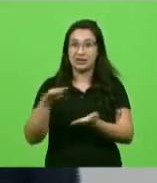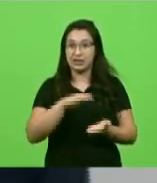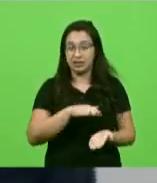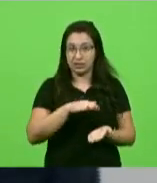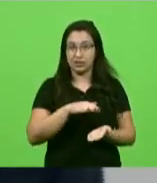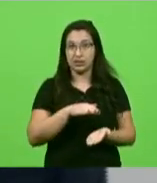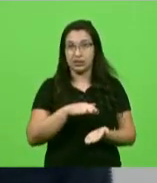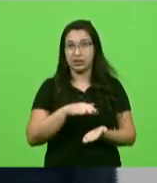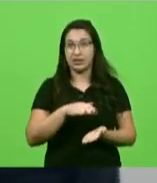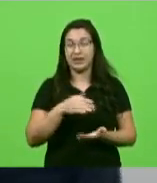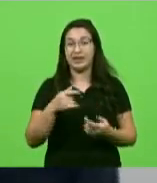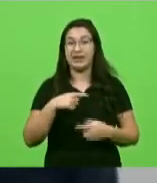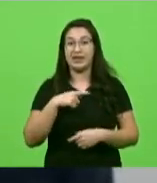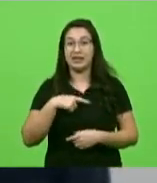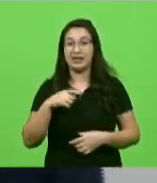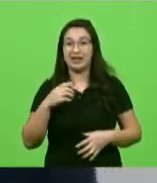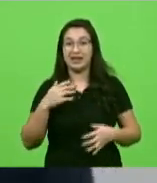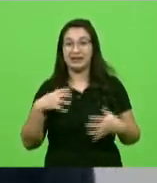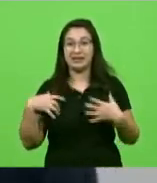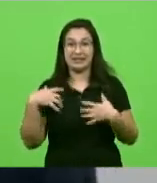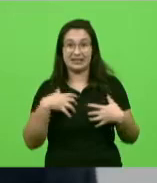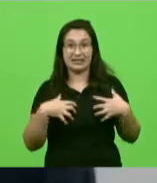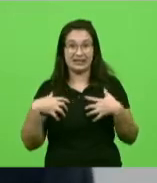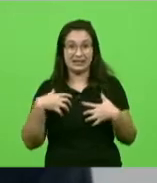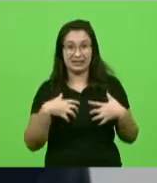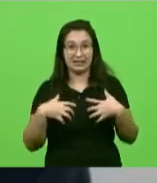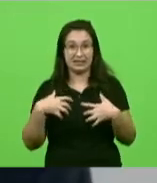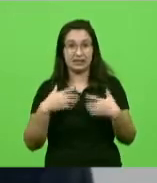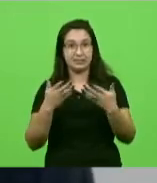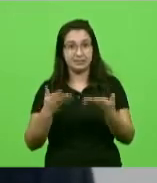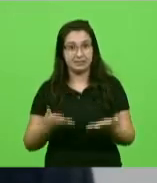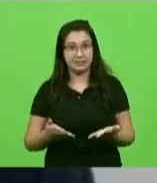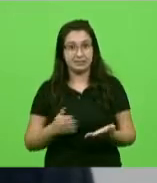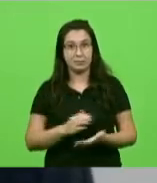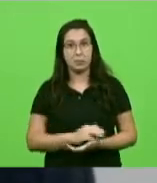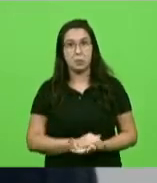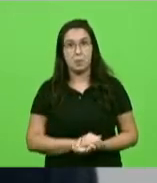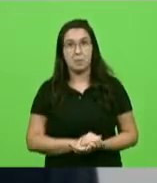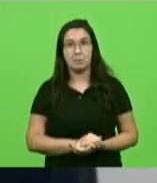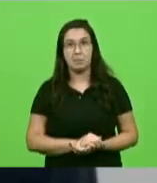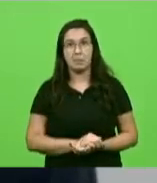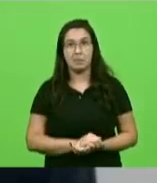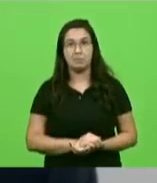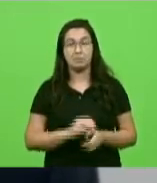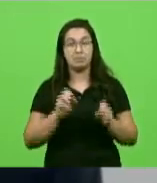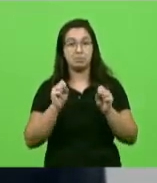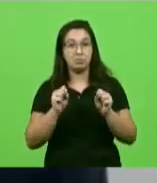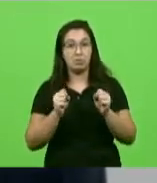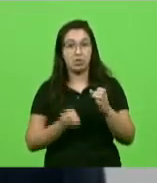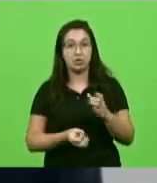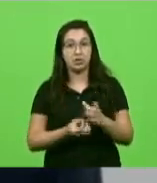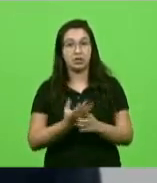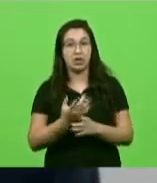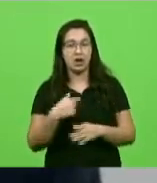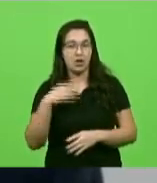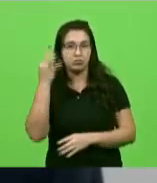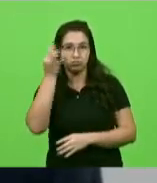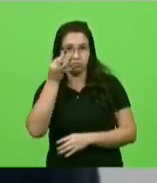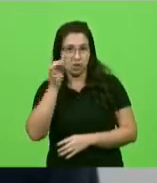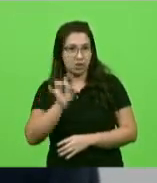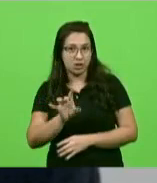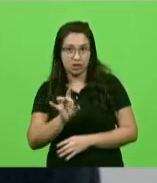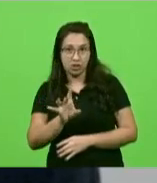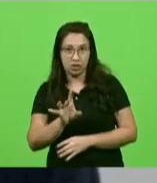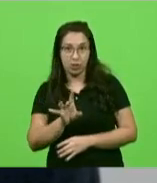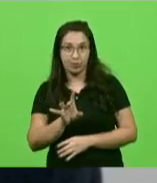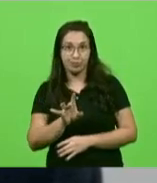severa inquietação para esse magistrado. Capaz de gerar, digo em tese apenas,